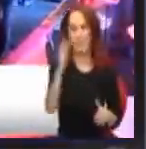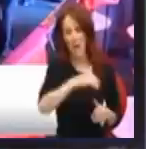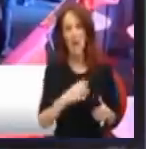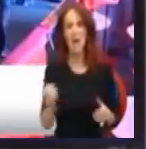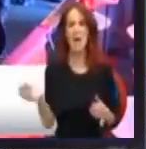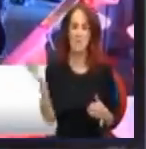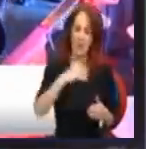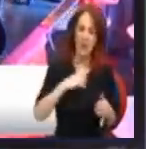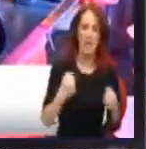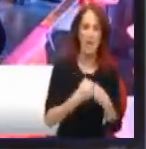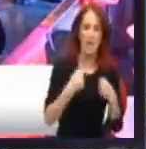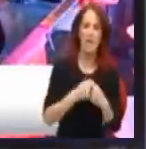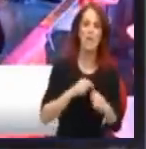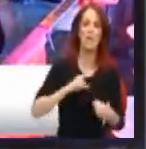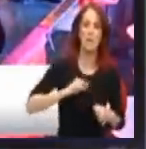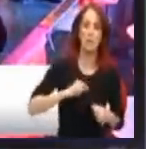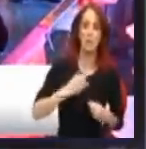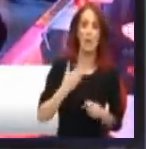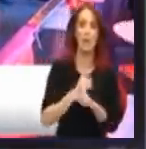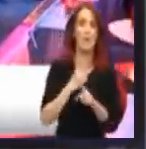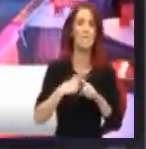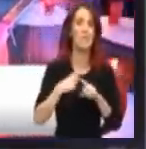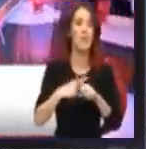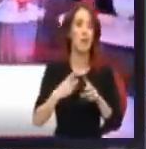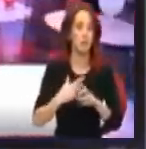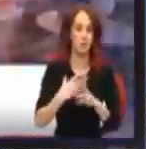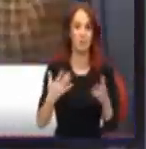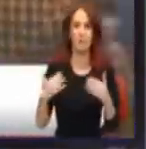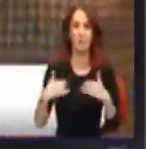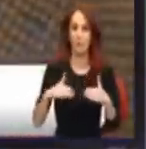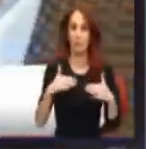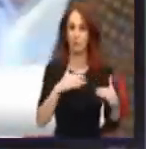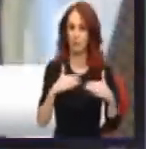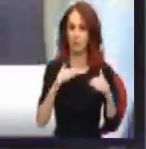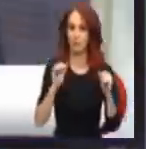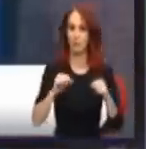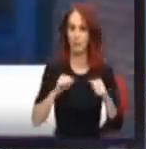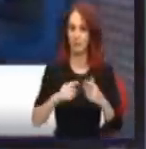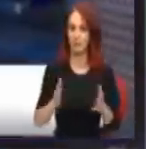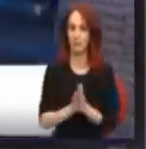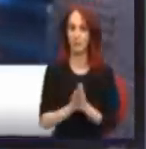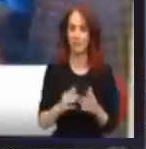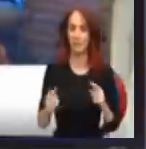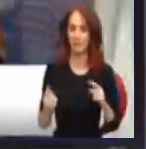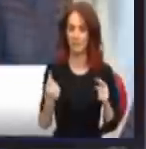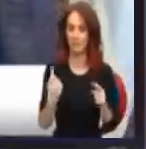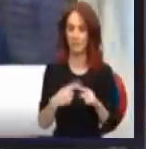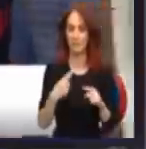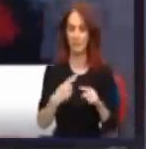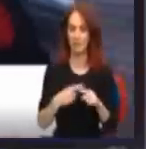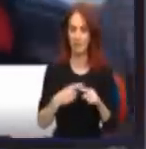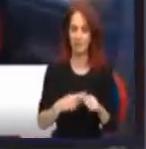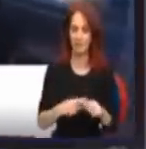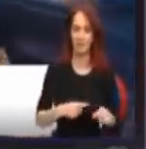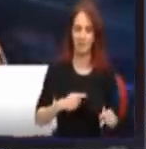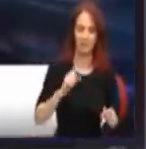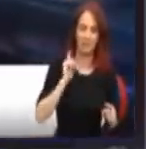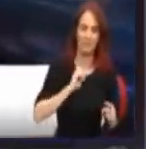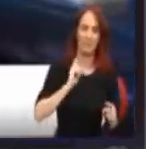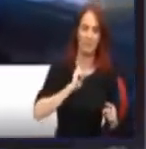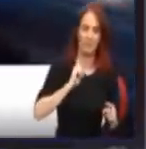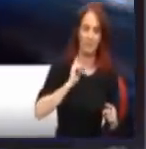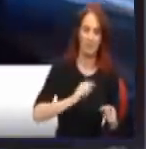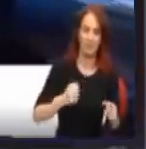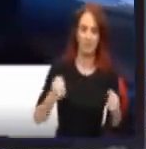É certamente isso que vai ser um grande jogo de futebol, esta final entre o